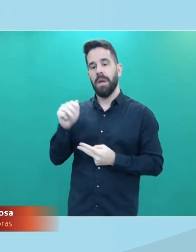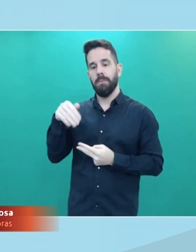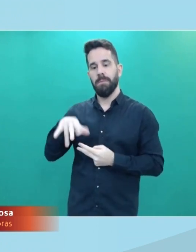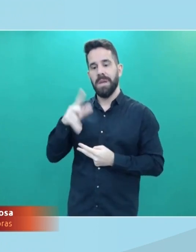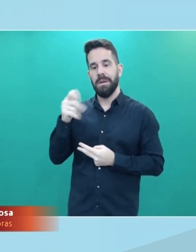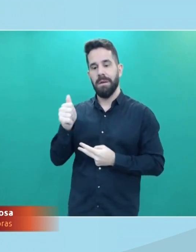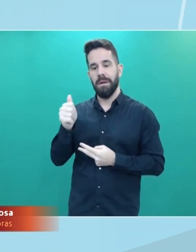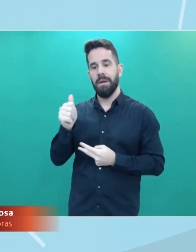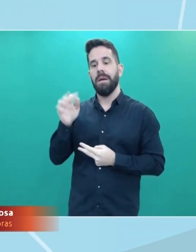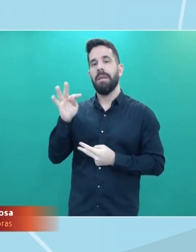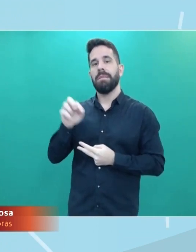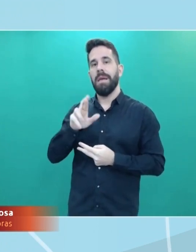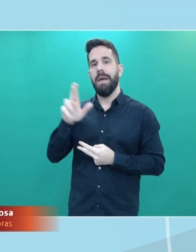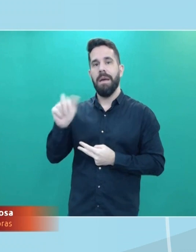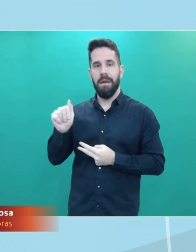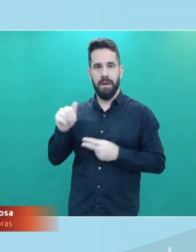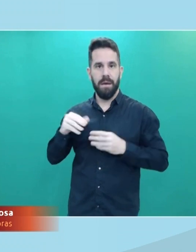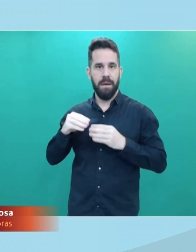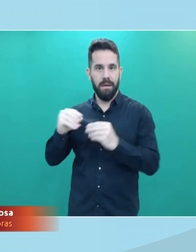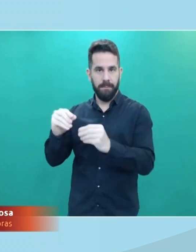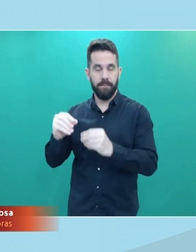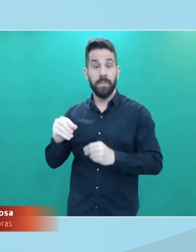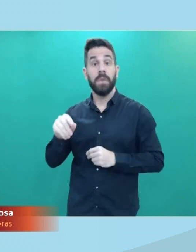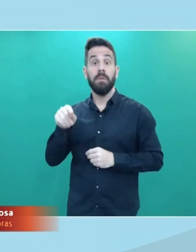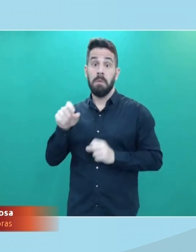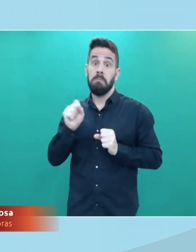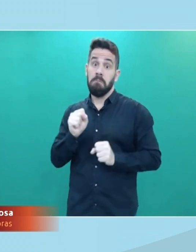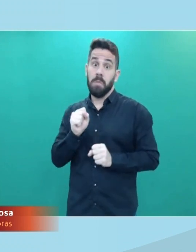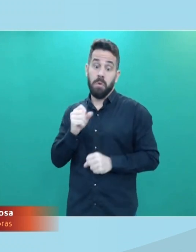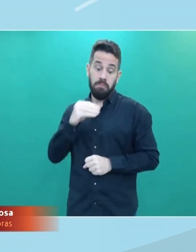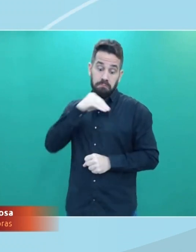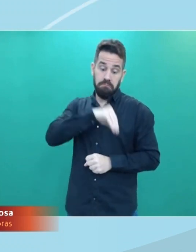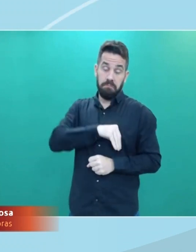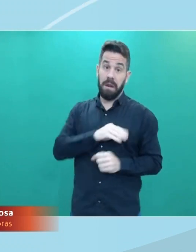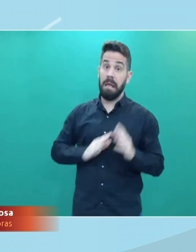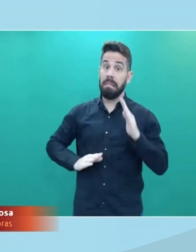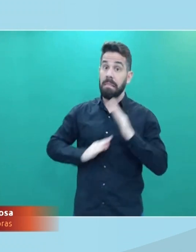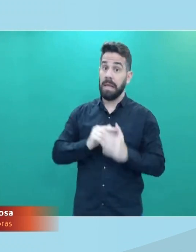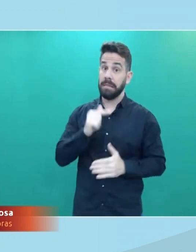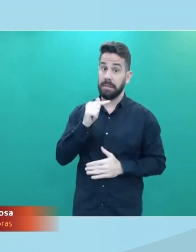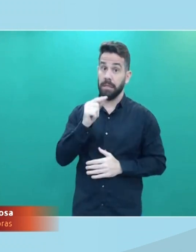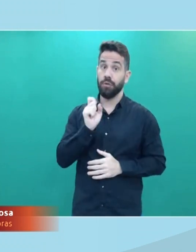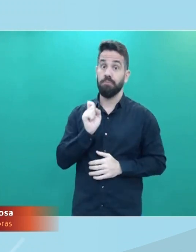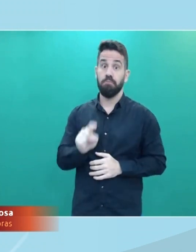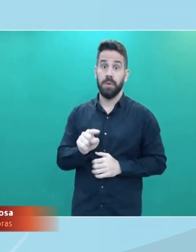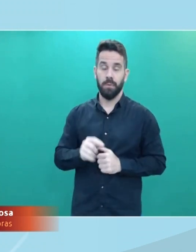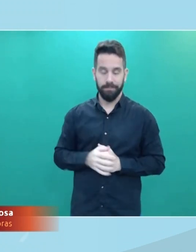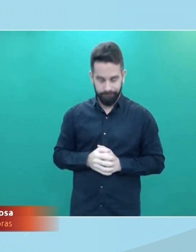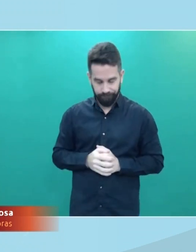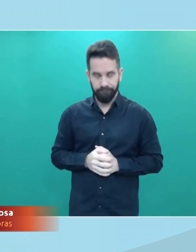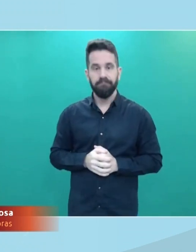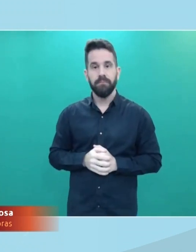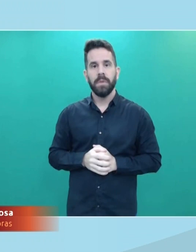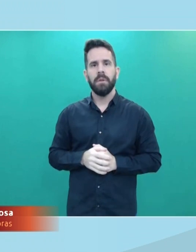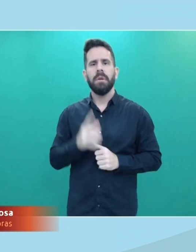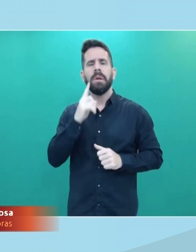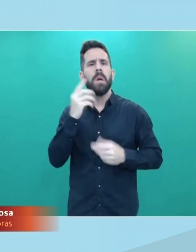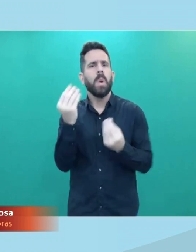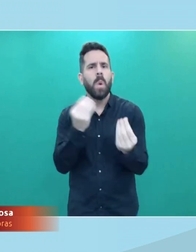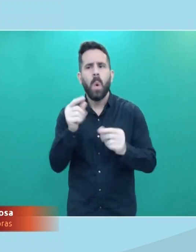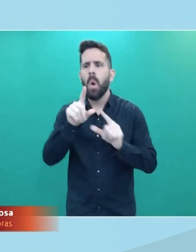A remuneração pode chegar até R$7.000. E os avaliadores, né, vão levar em conta